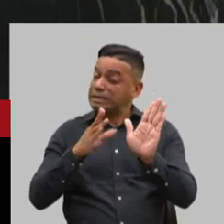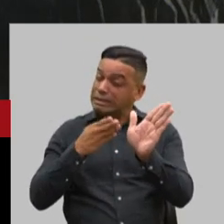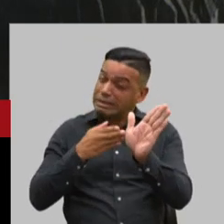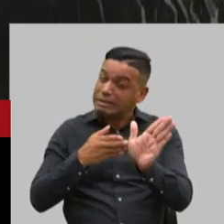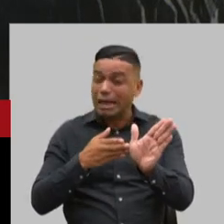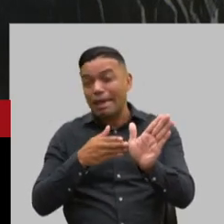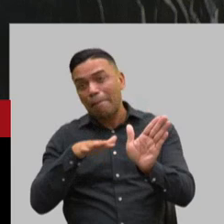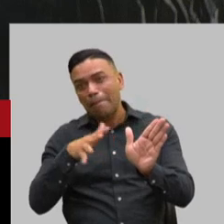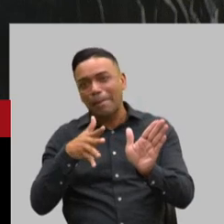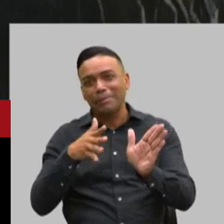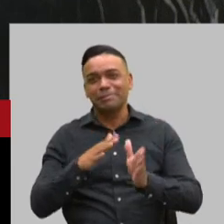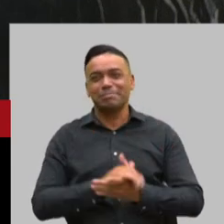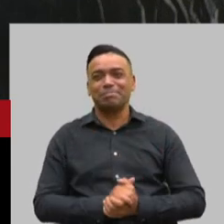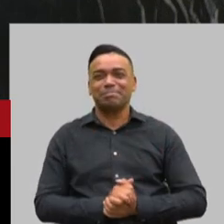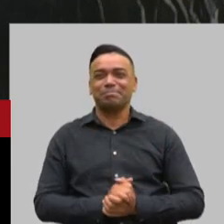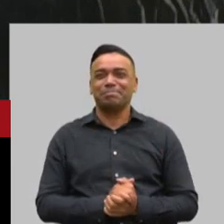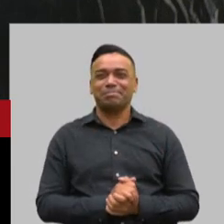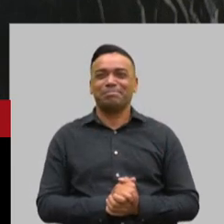homenagem.